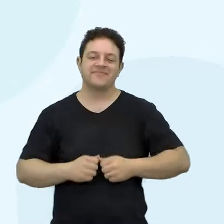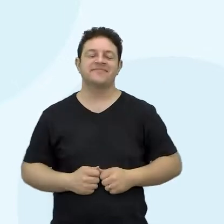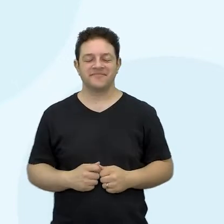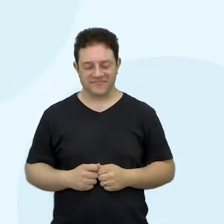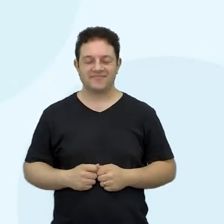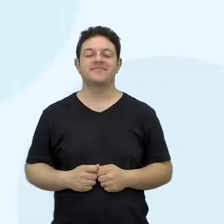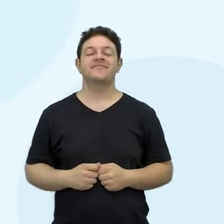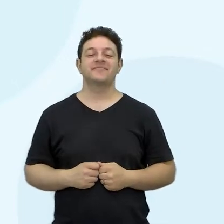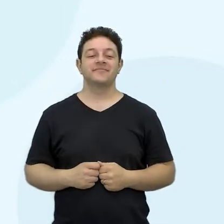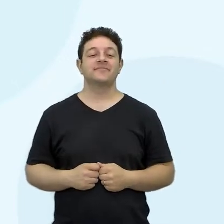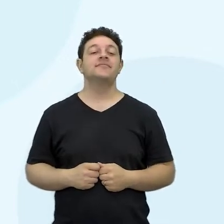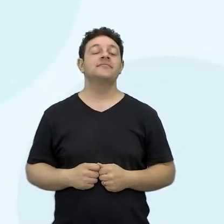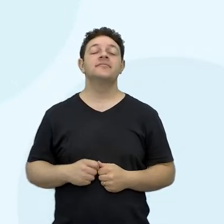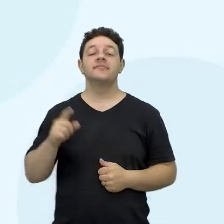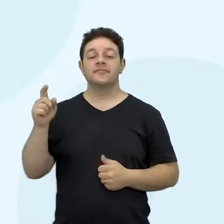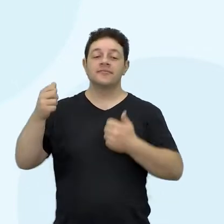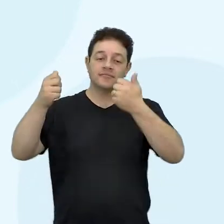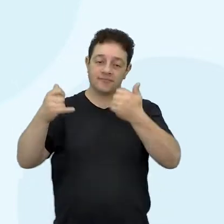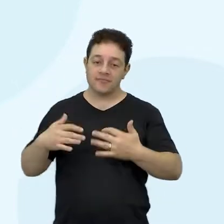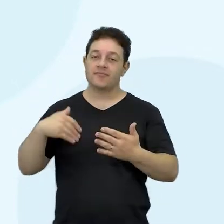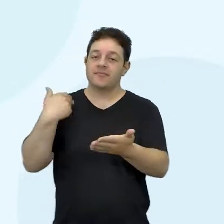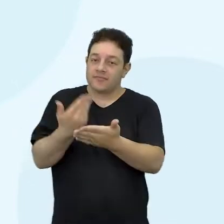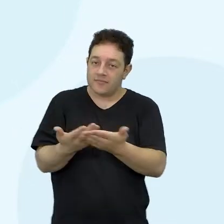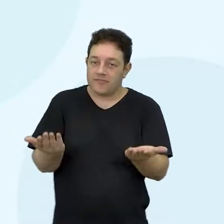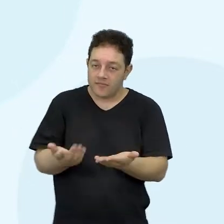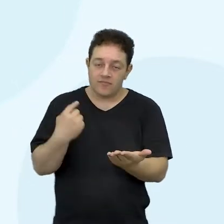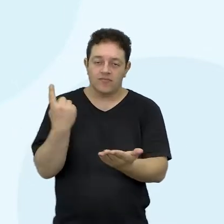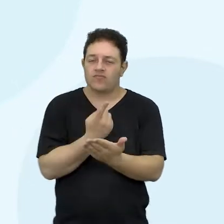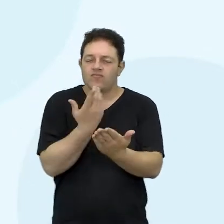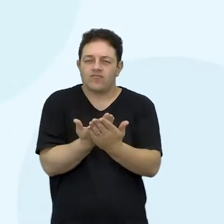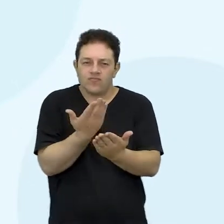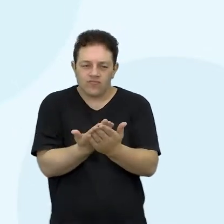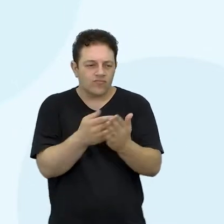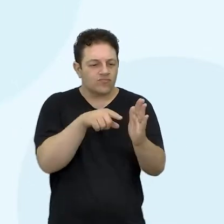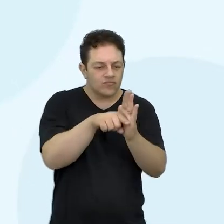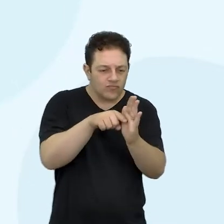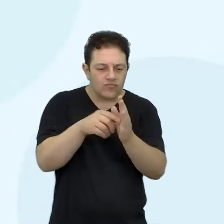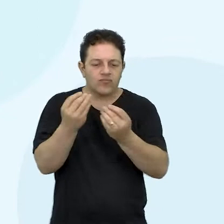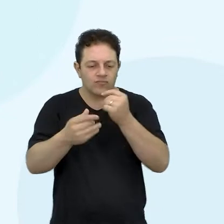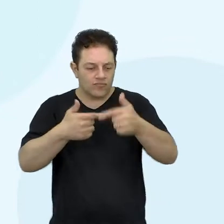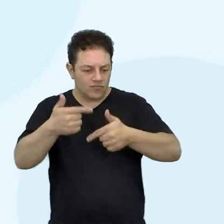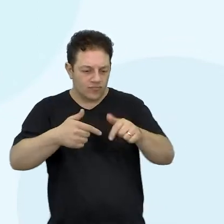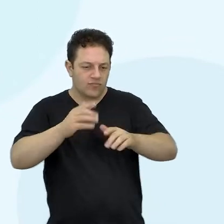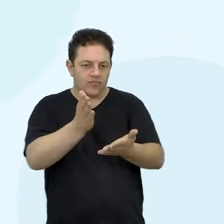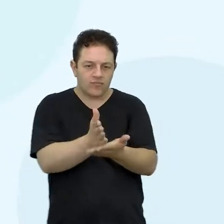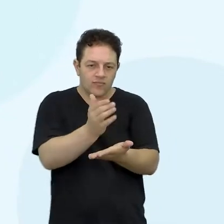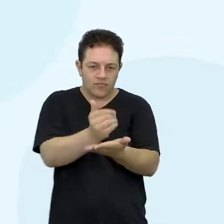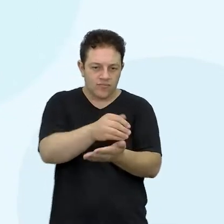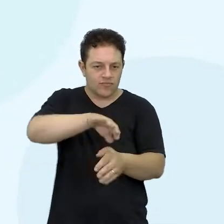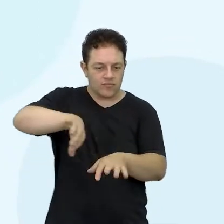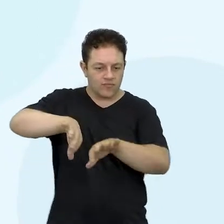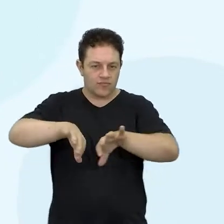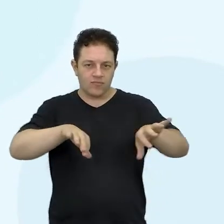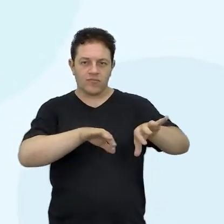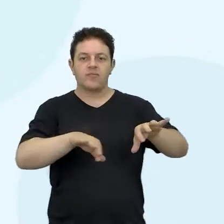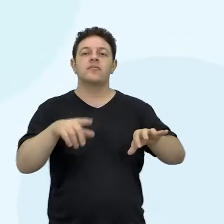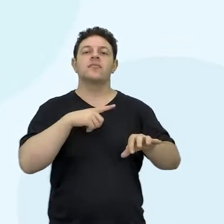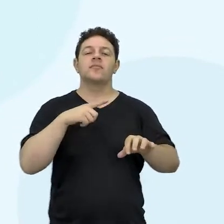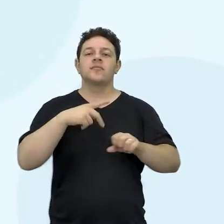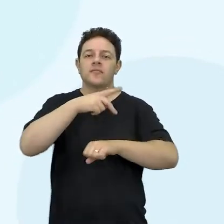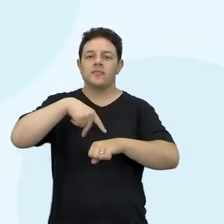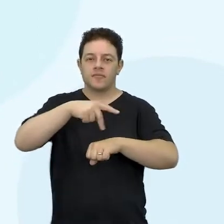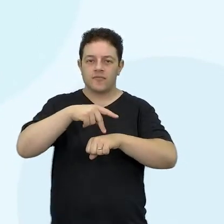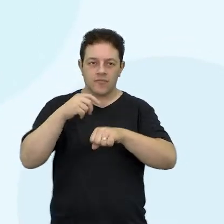tá? Estudamos até este momento a divisão do trabalho, considerando as diferentes posições dos países do Norte e do